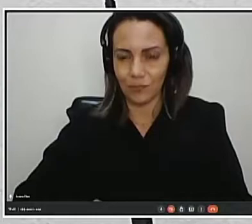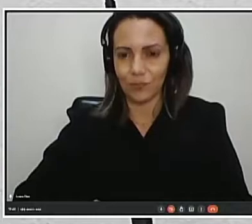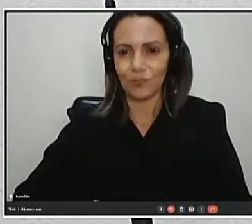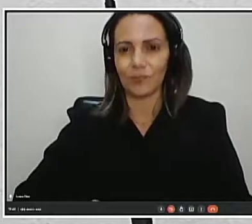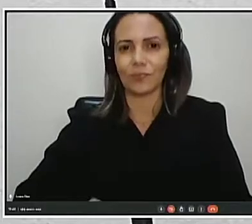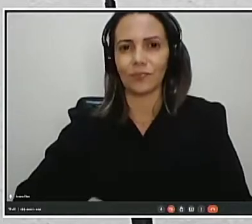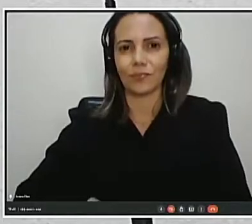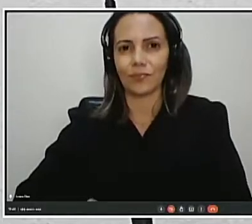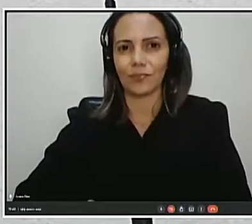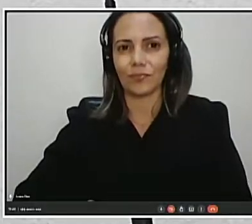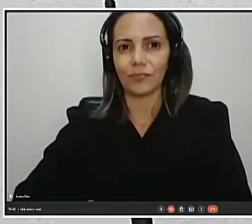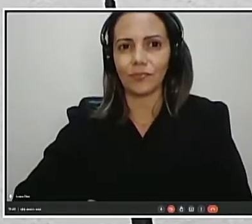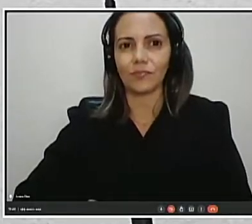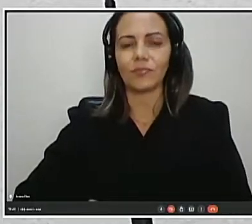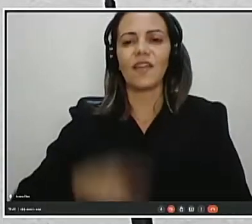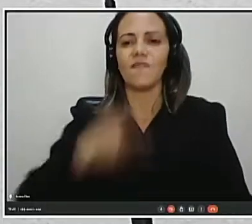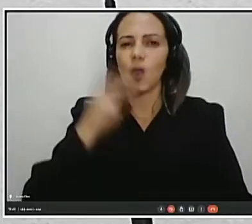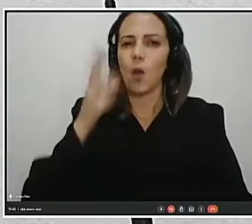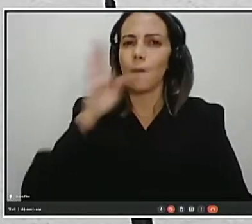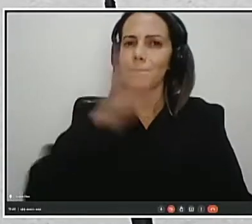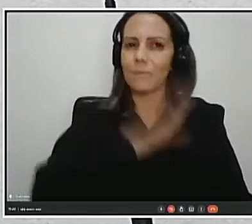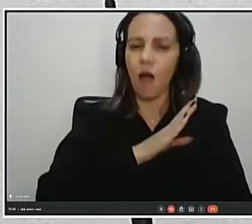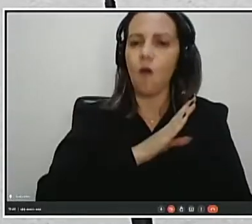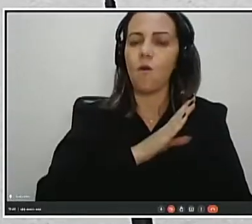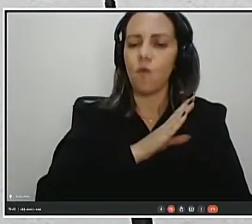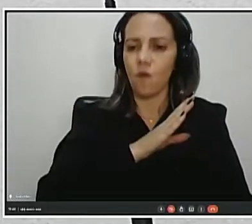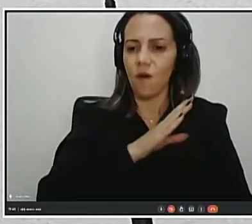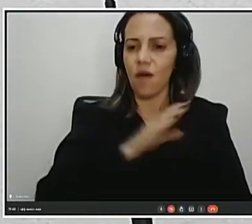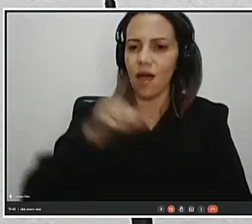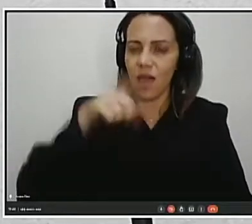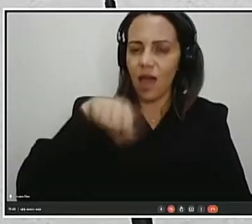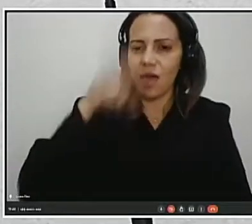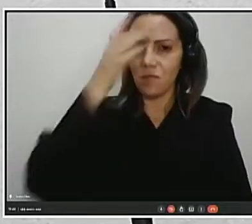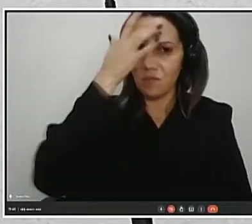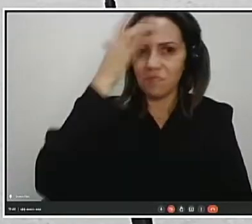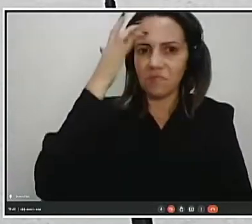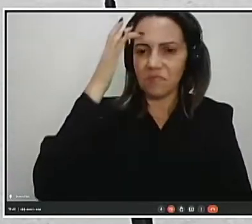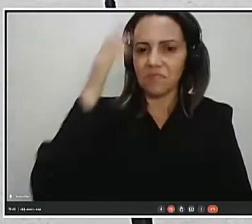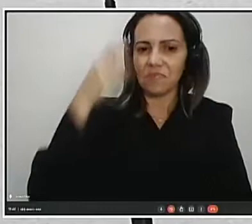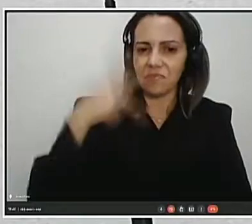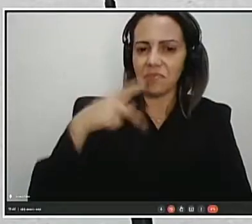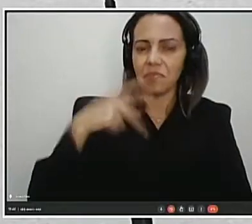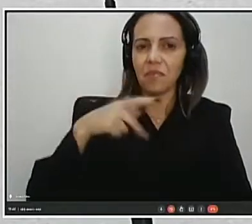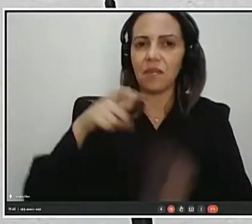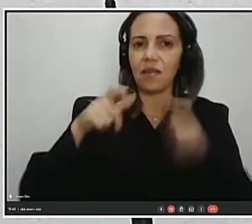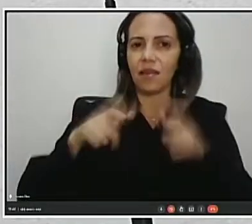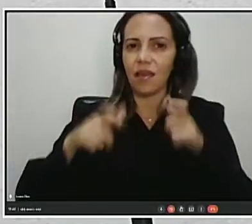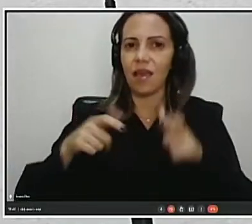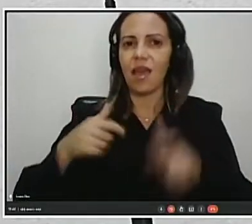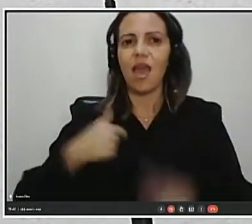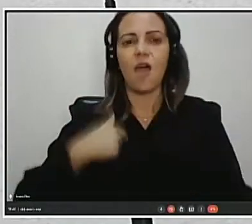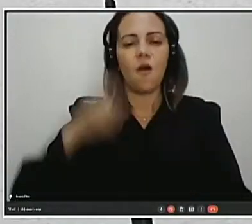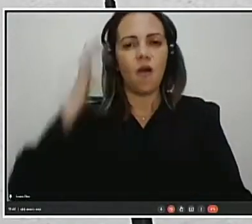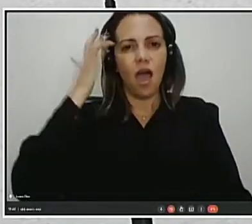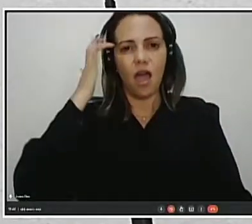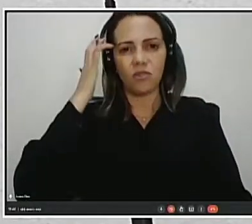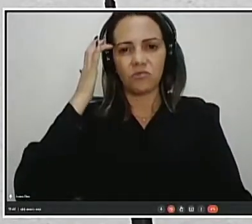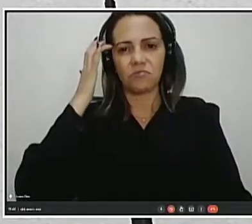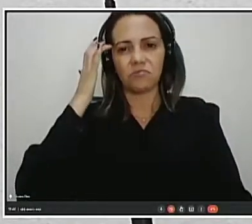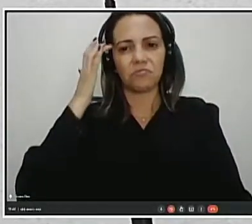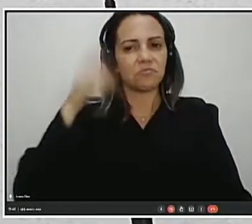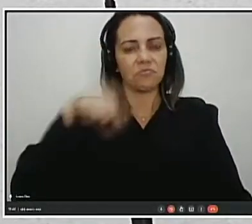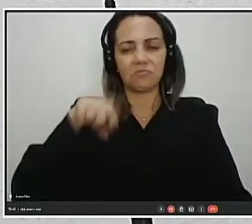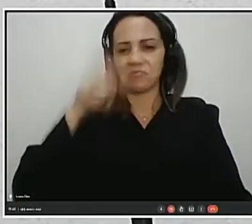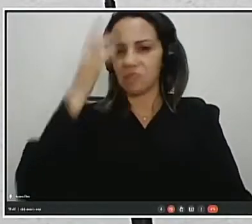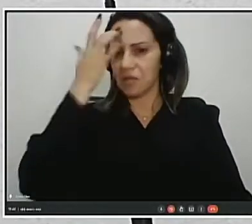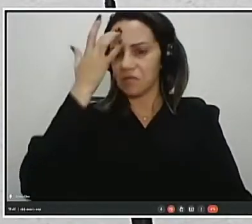falou mal das vereadoras dessa casa. Importante dizer aqui, eu acredito que a população não saiba, que esse radialista tem um